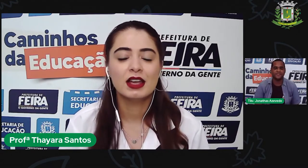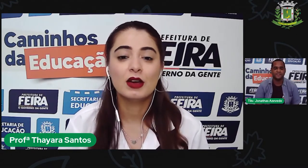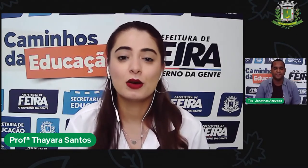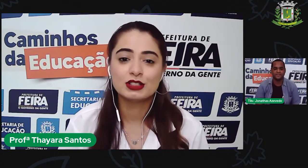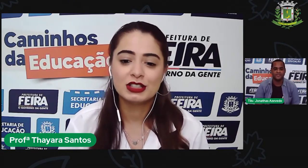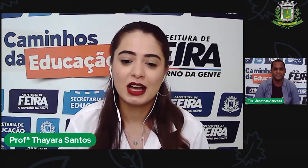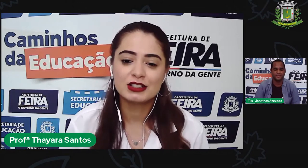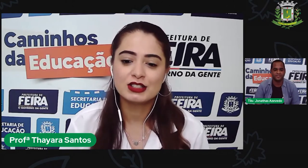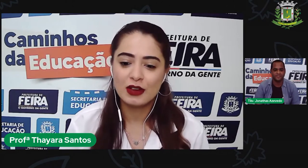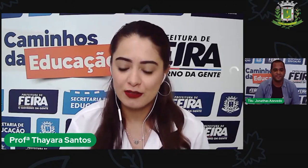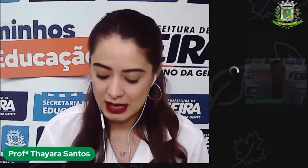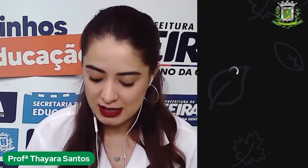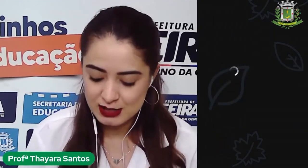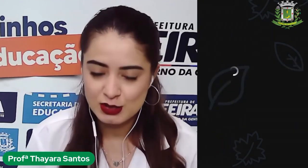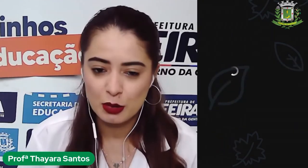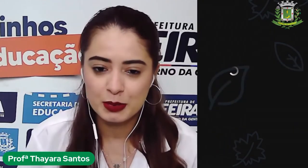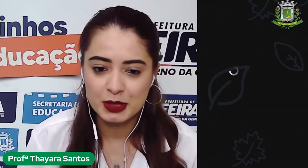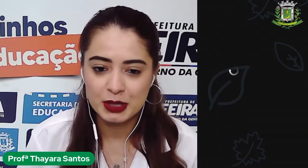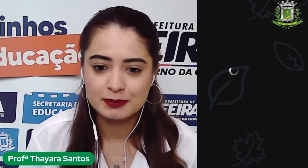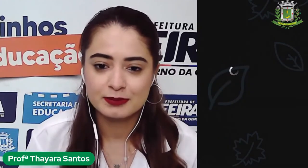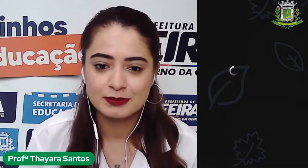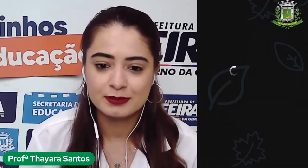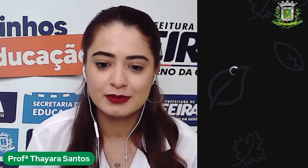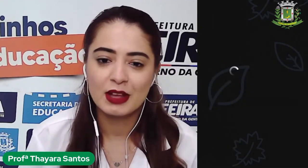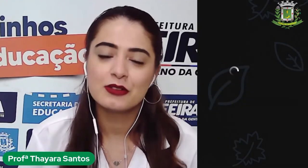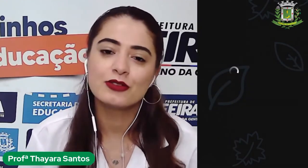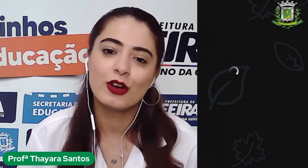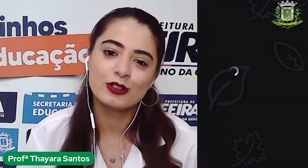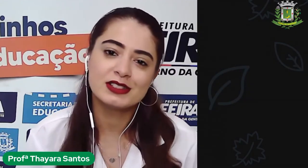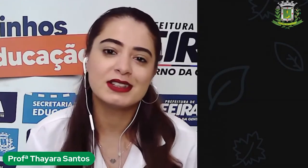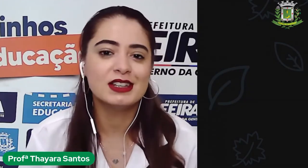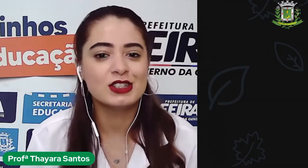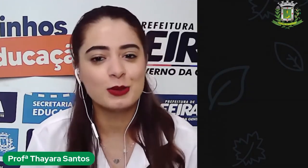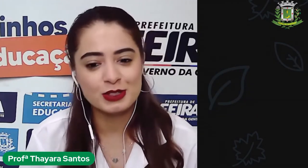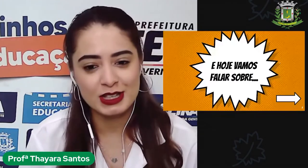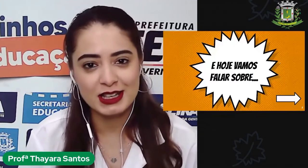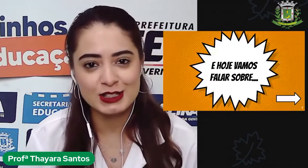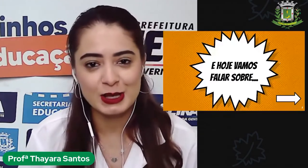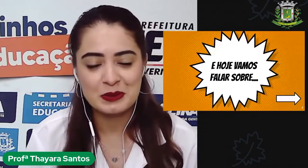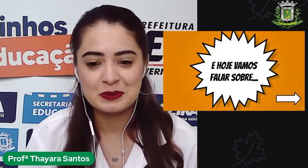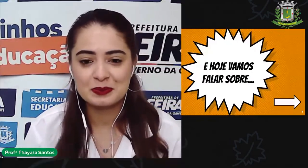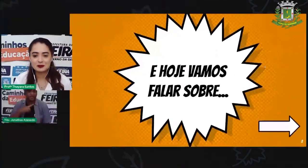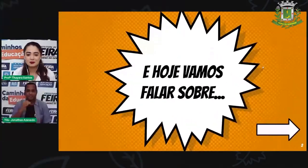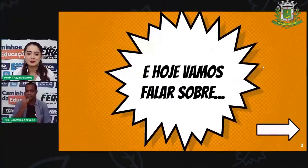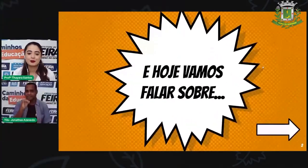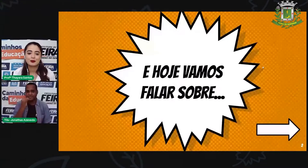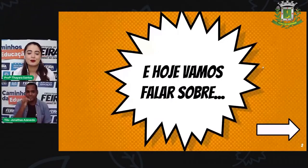E hoje a gente vai falar sobre fontes e tipos de fontes energia.